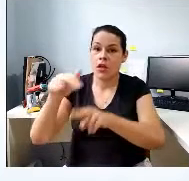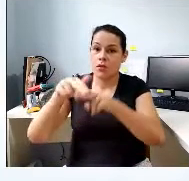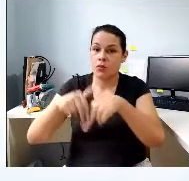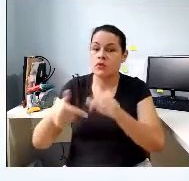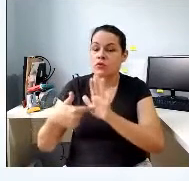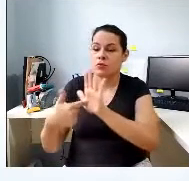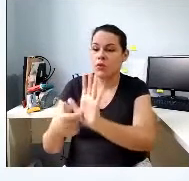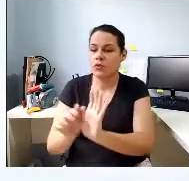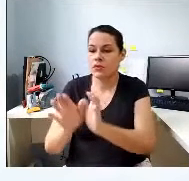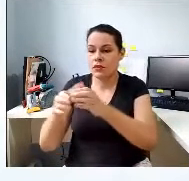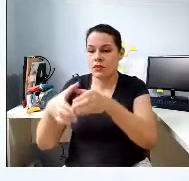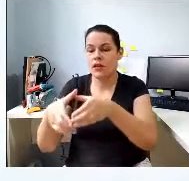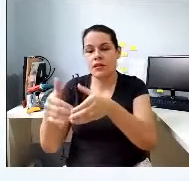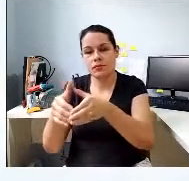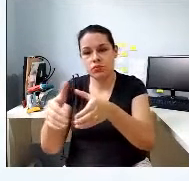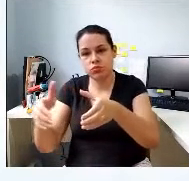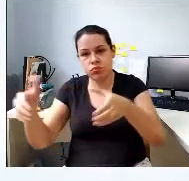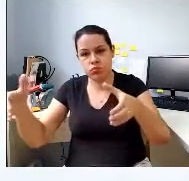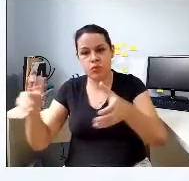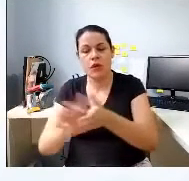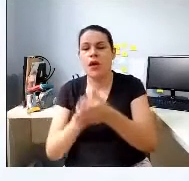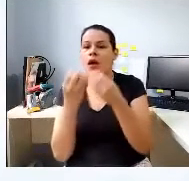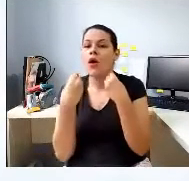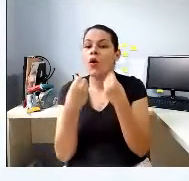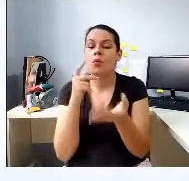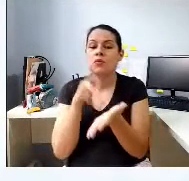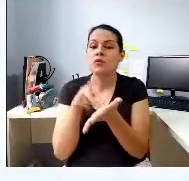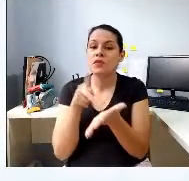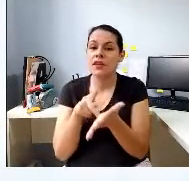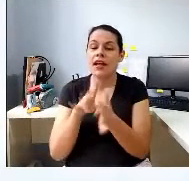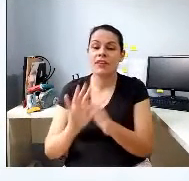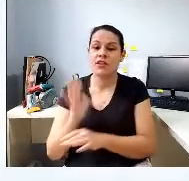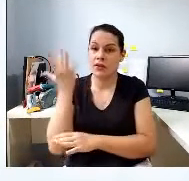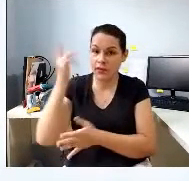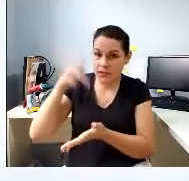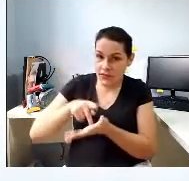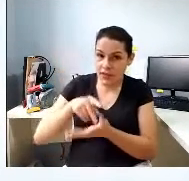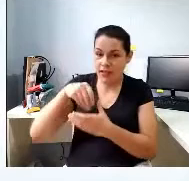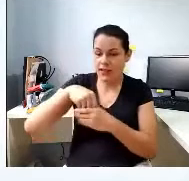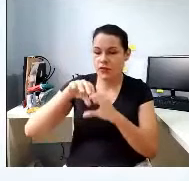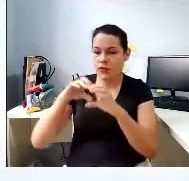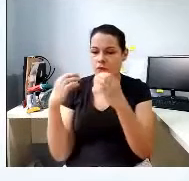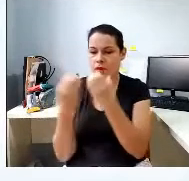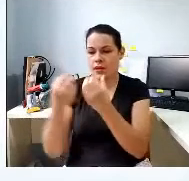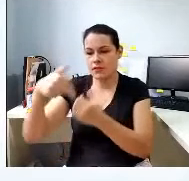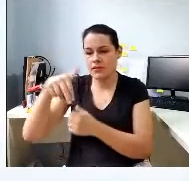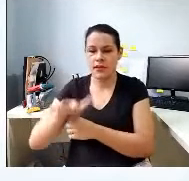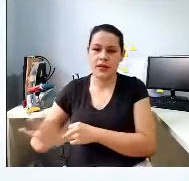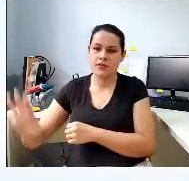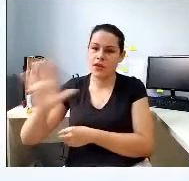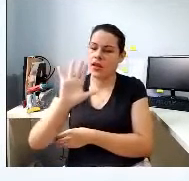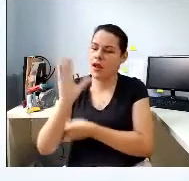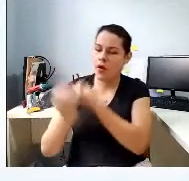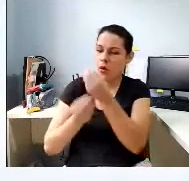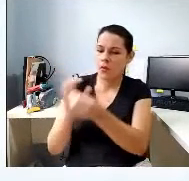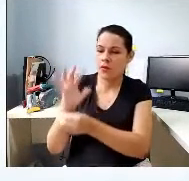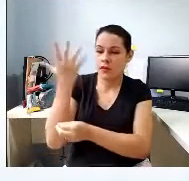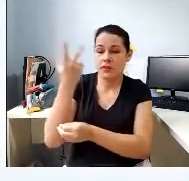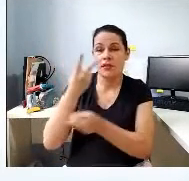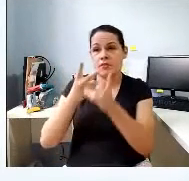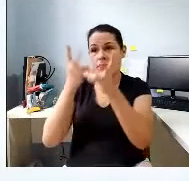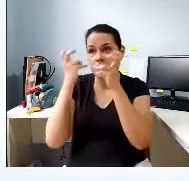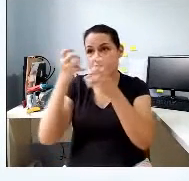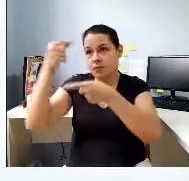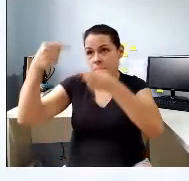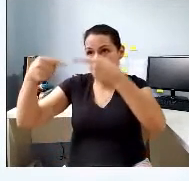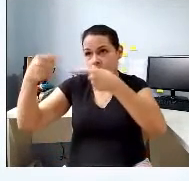nesse cenário. Como é que isso vai, de fato, se concretizar dentro do Congresso Nacional vai ser as grandes batalhas que a gente vai assistir. As figuras